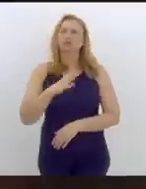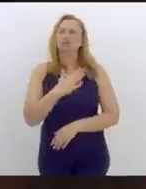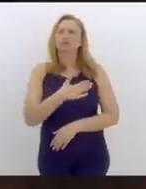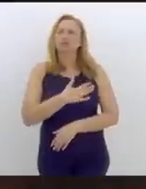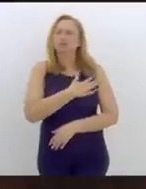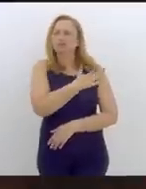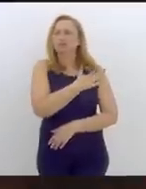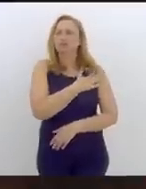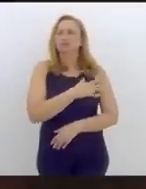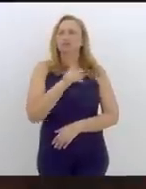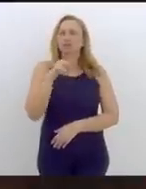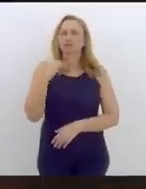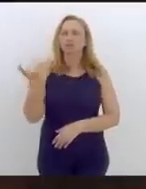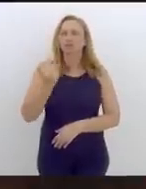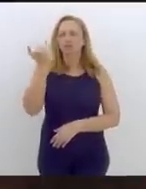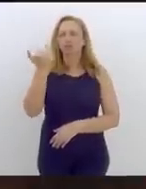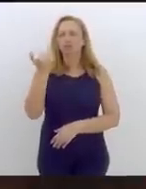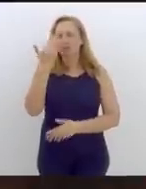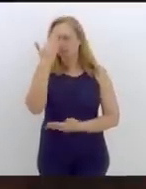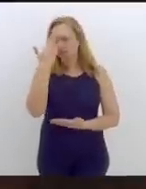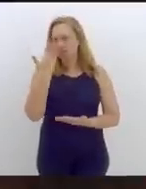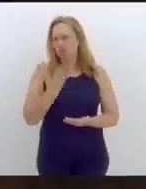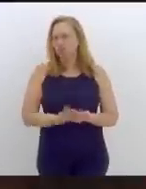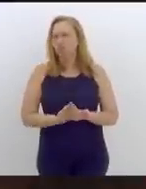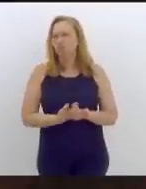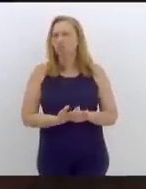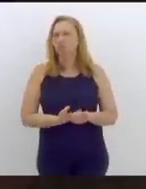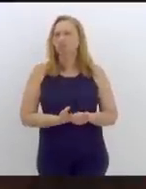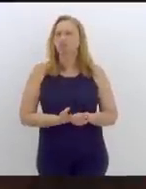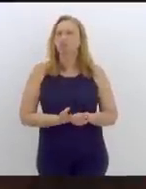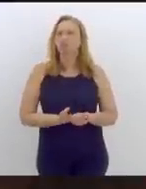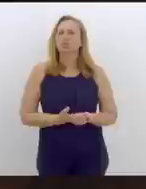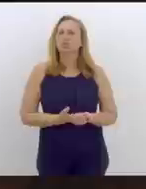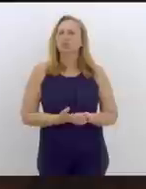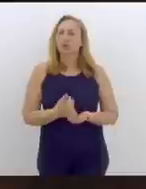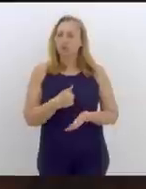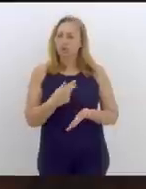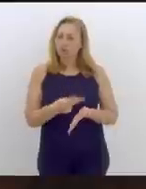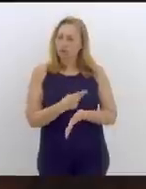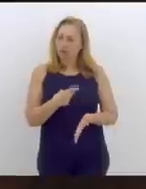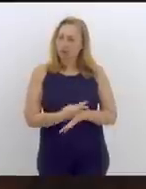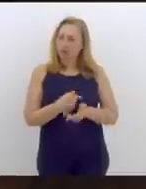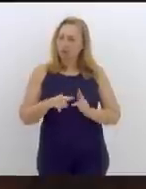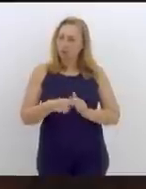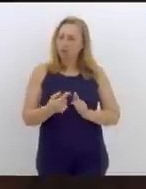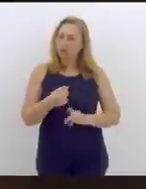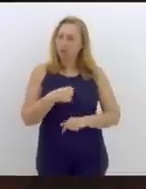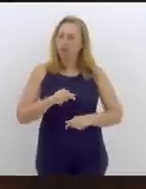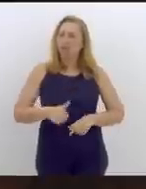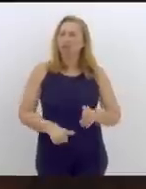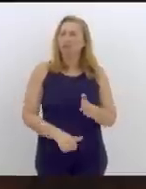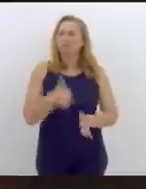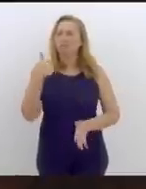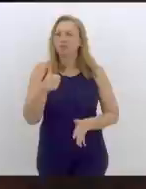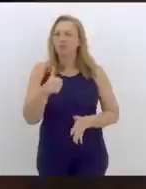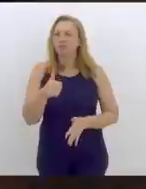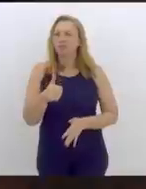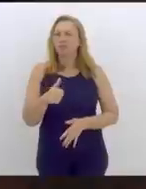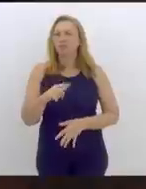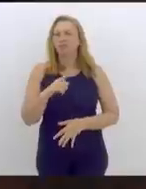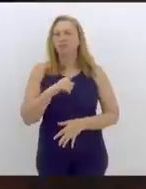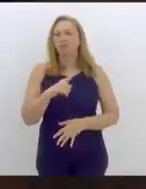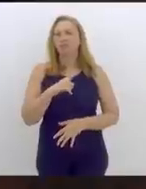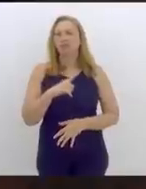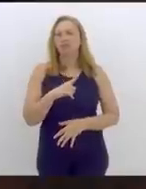é muito importante que eu acredito eu acredito se eu tiver errado eu me corrijam é a primeira vez que tem